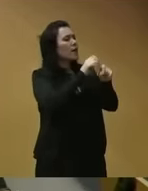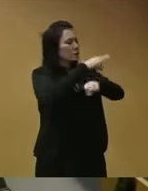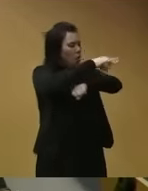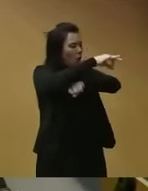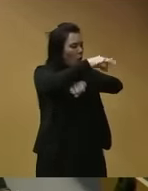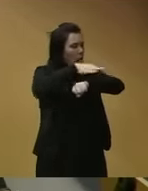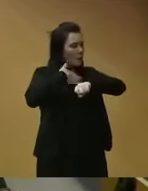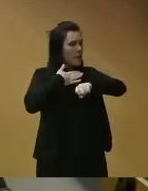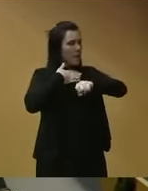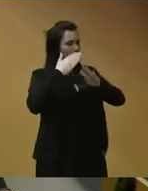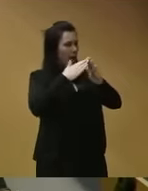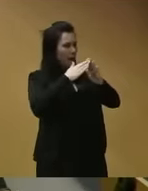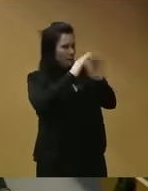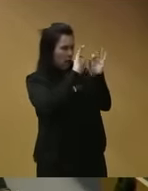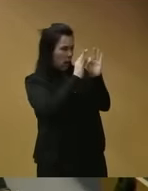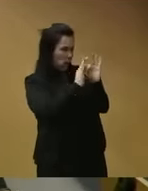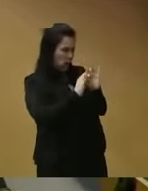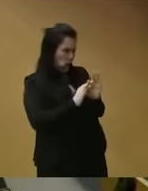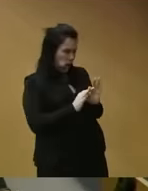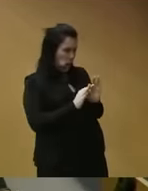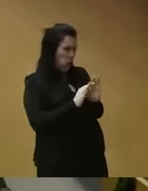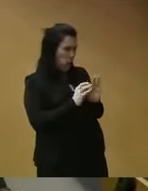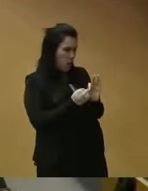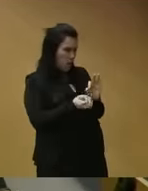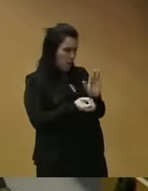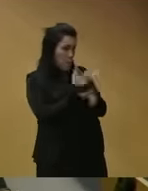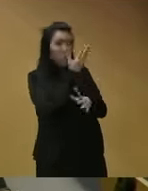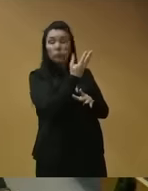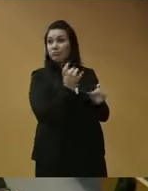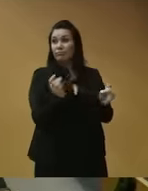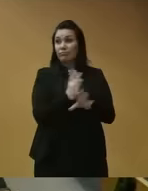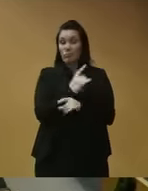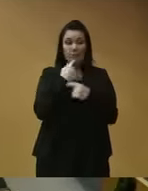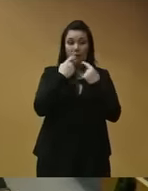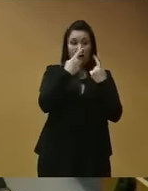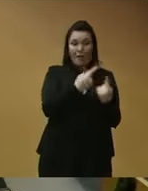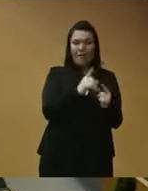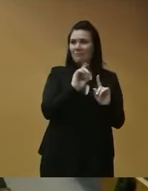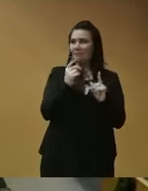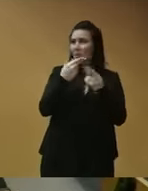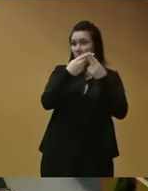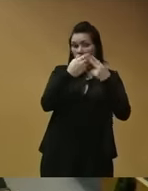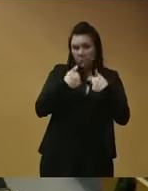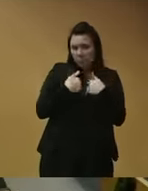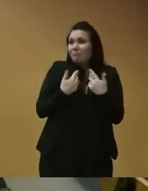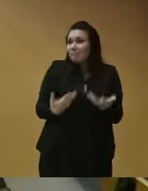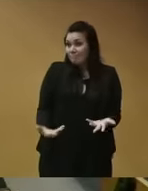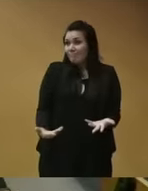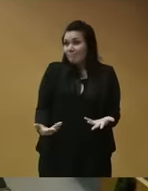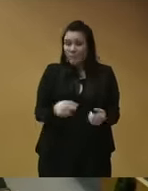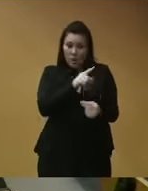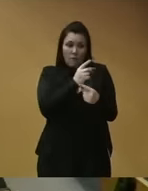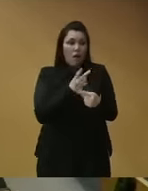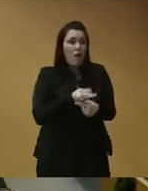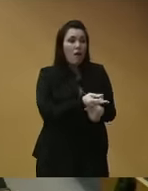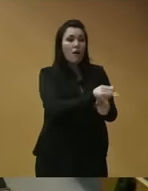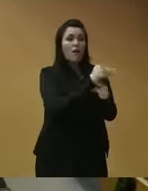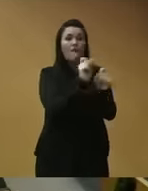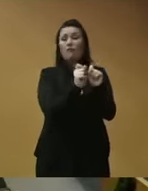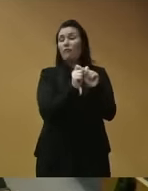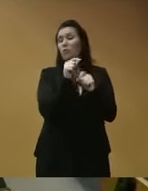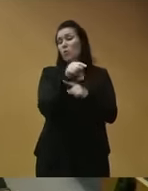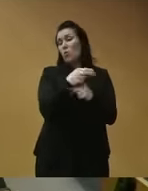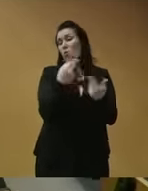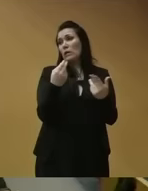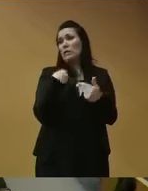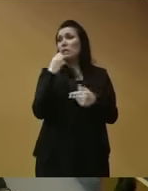caprichos, ele vai fazer e não vai reclamar. Ele vai ter paciência comigo. Ele continuará fazendo enquanto eu